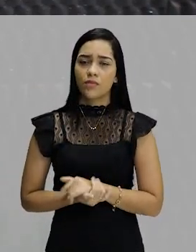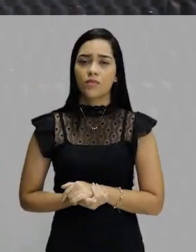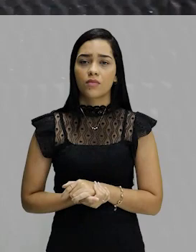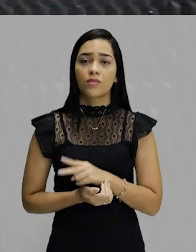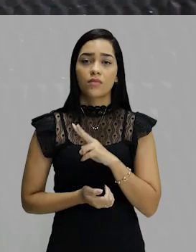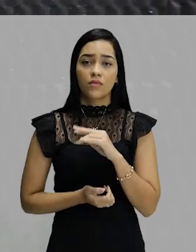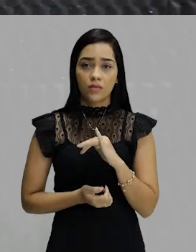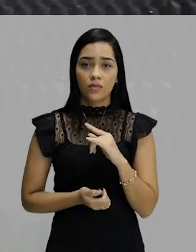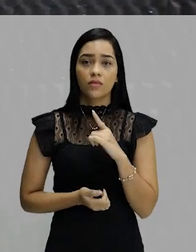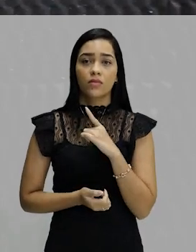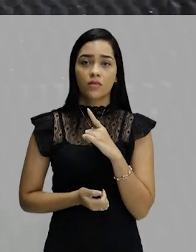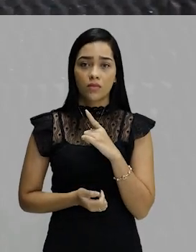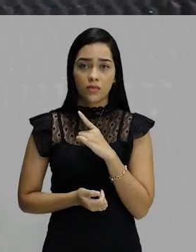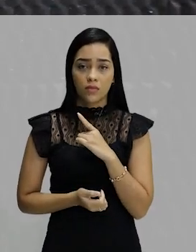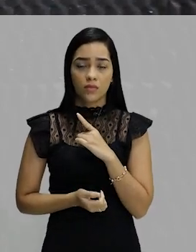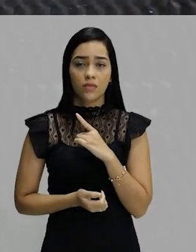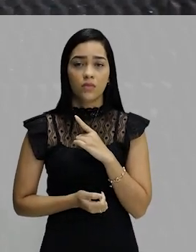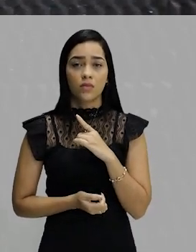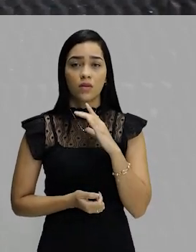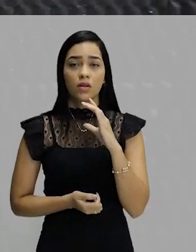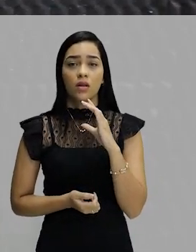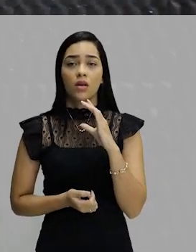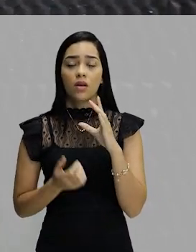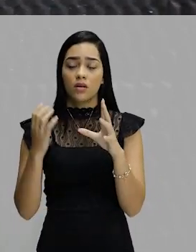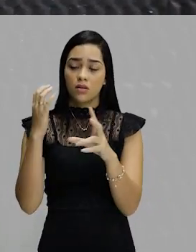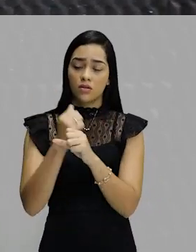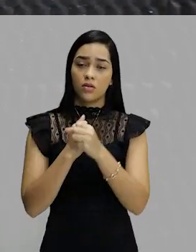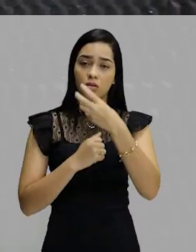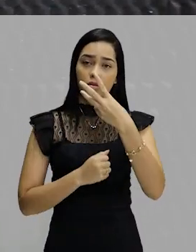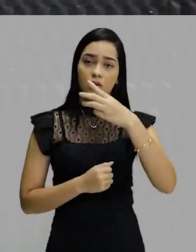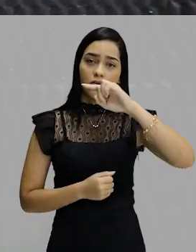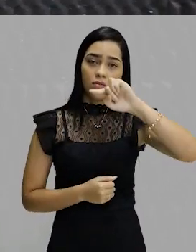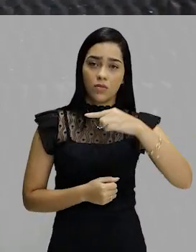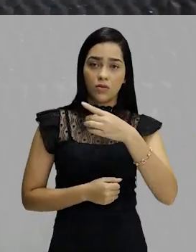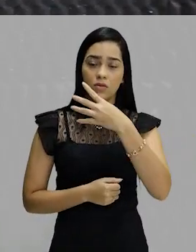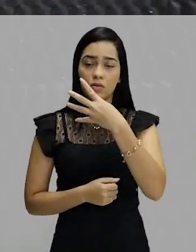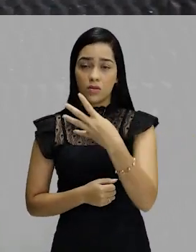vai resultar, essa continha, em